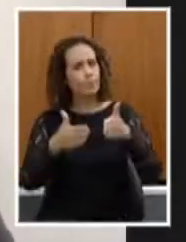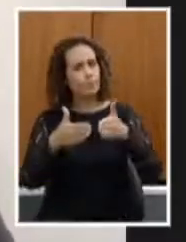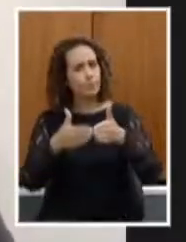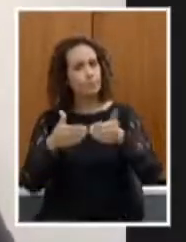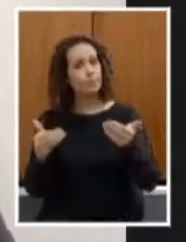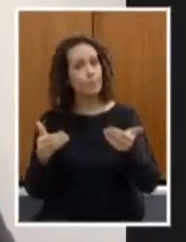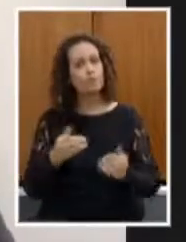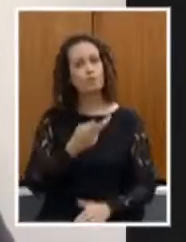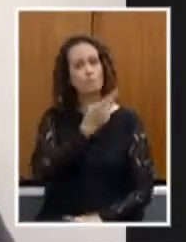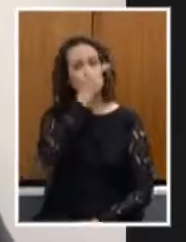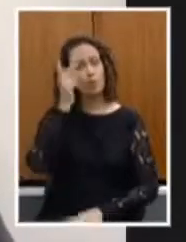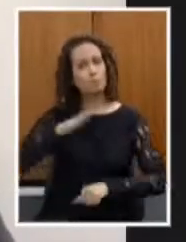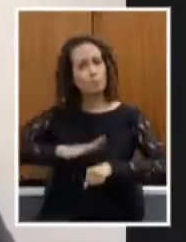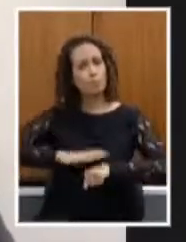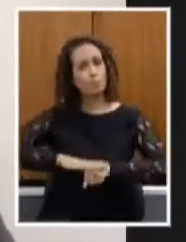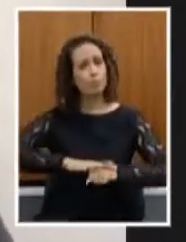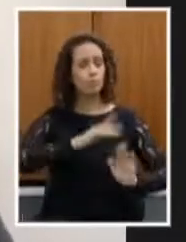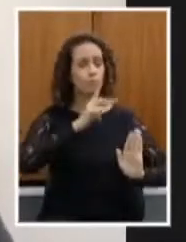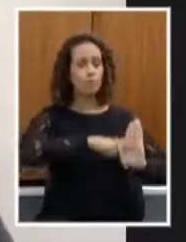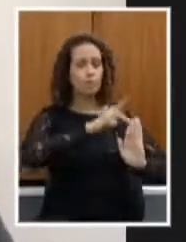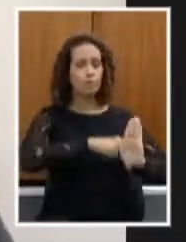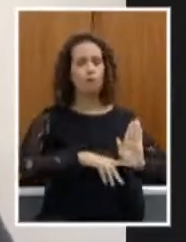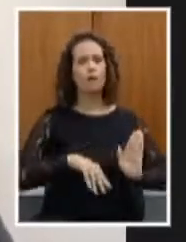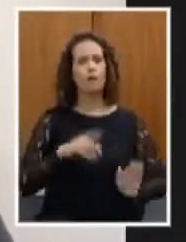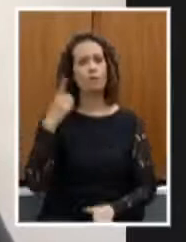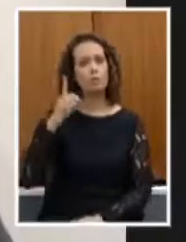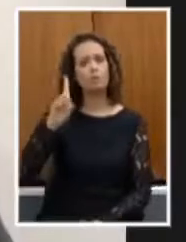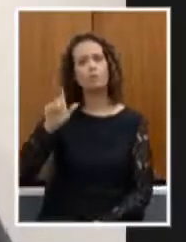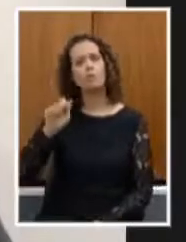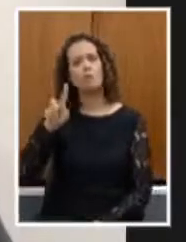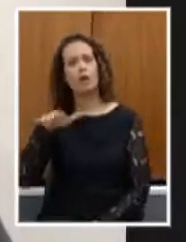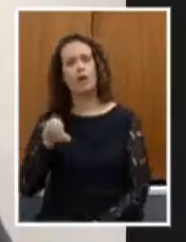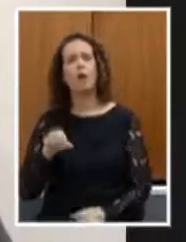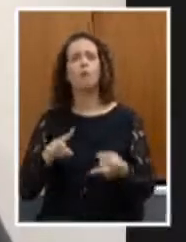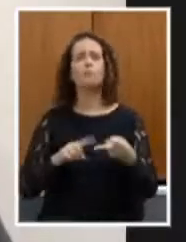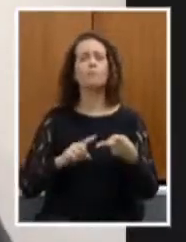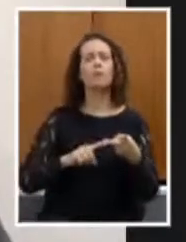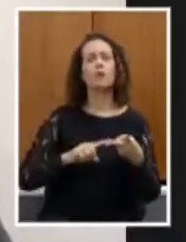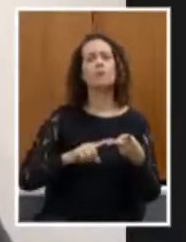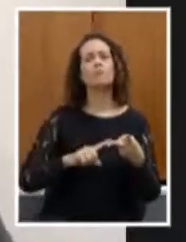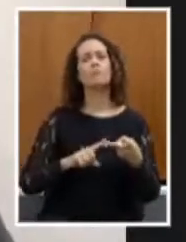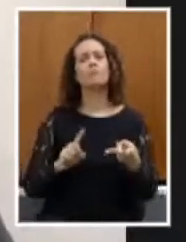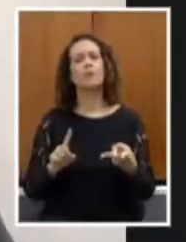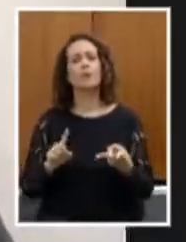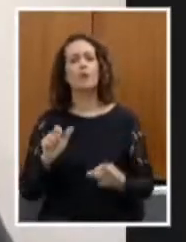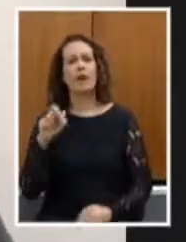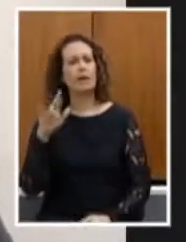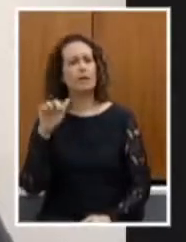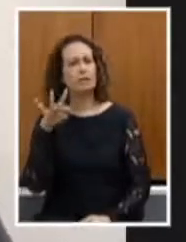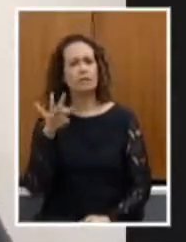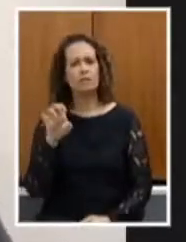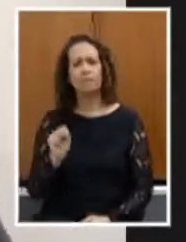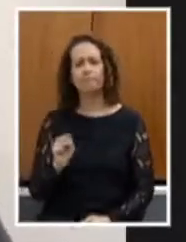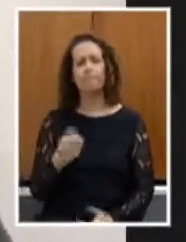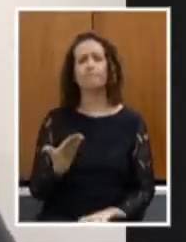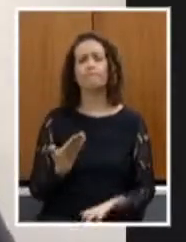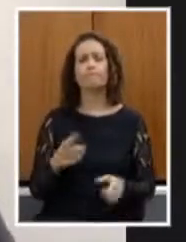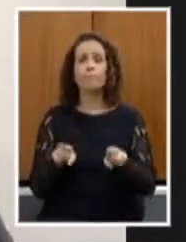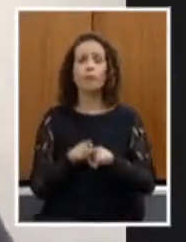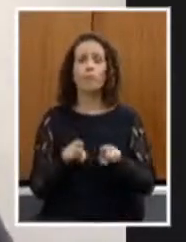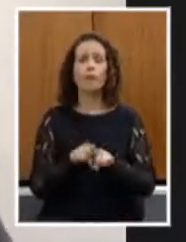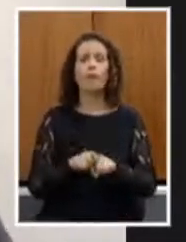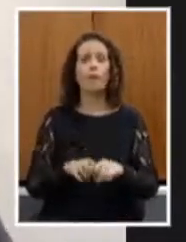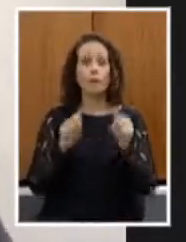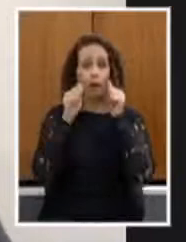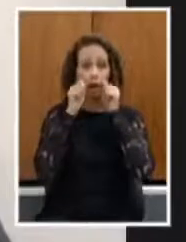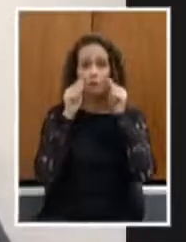os autores dos projetos, deputado Dalmo, deputado Antônio Carlos Arantes, as suas assessorias técnicas, procurem assessoria